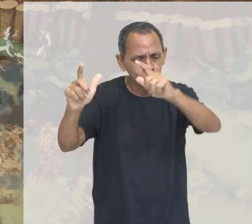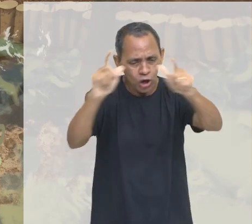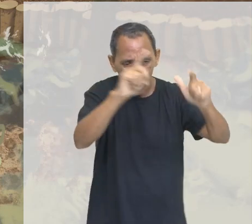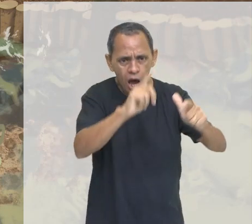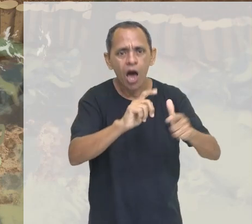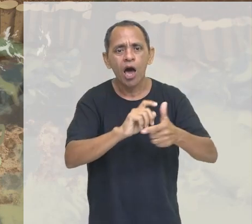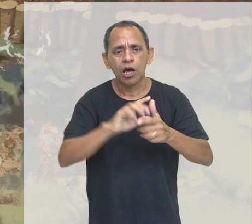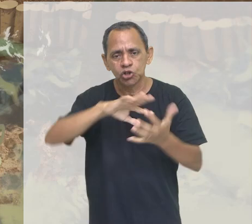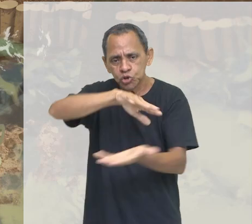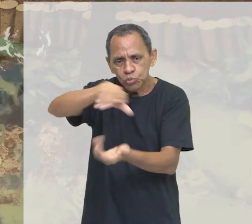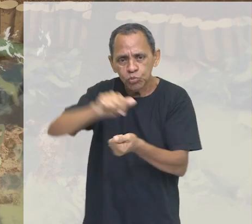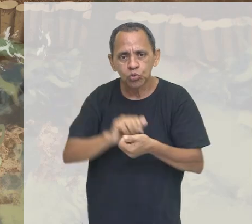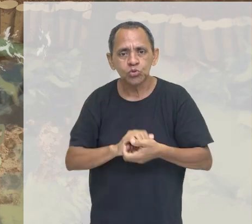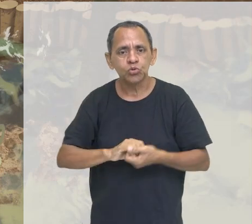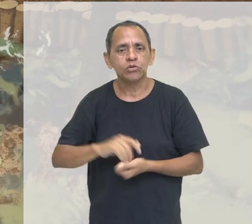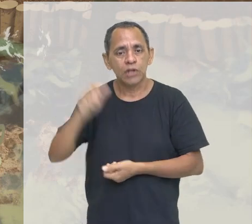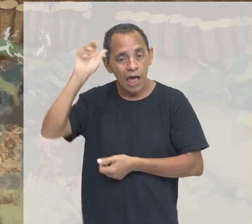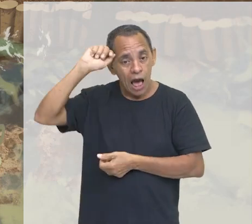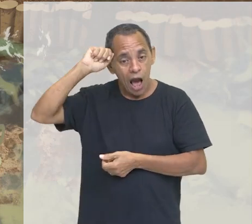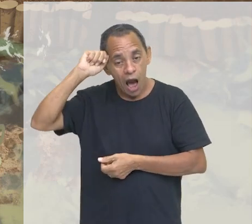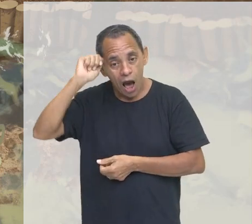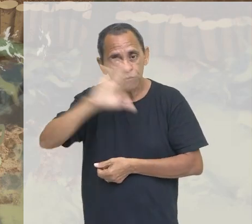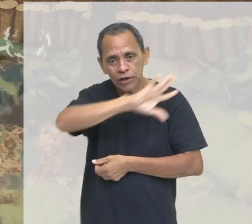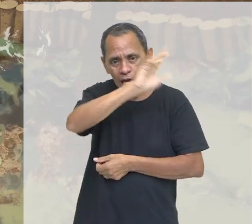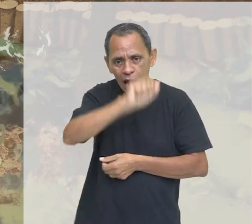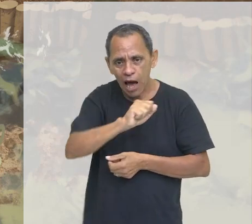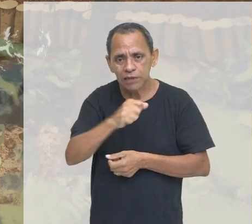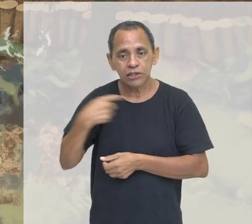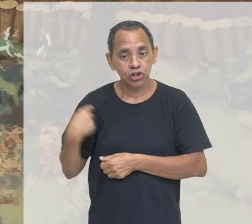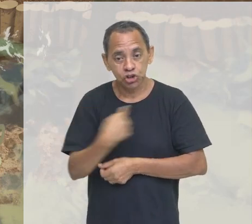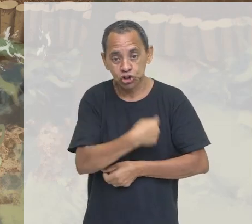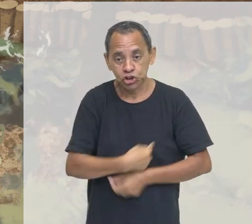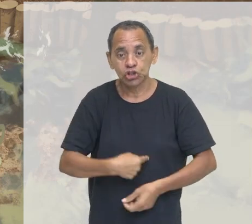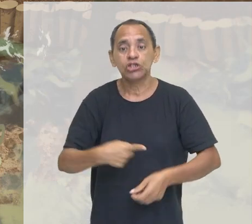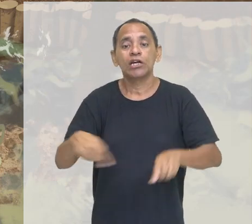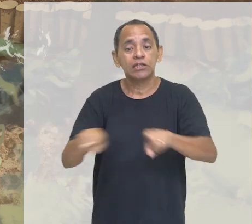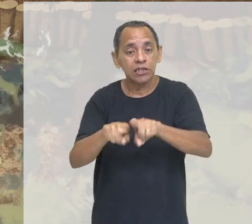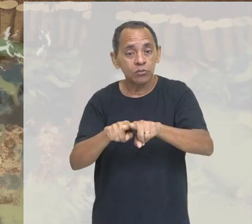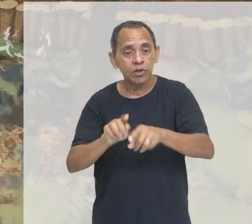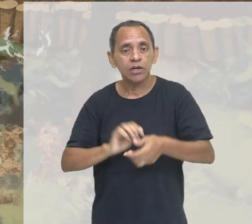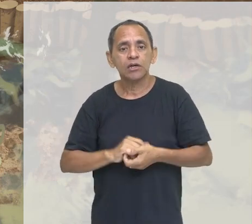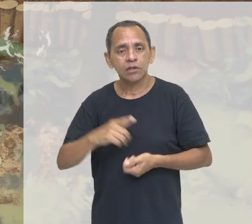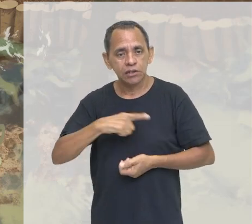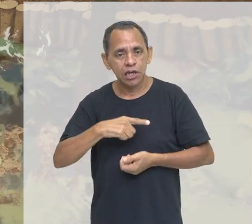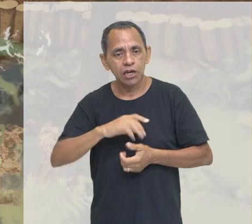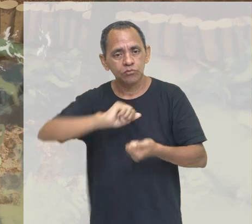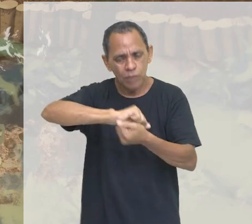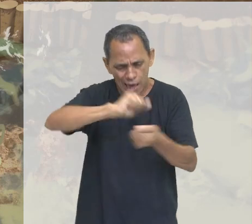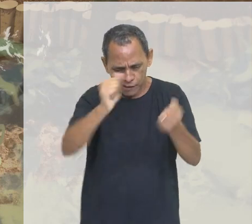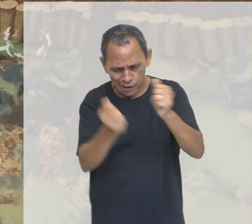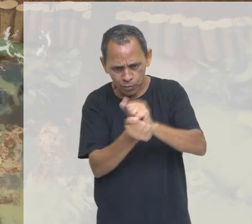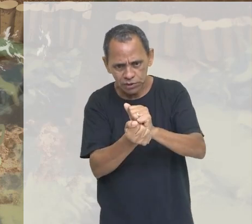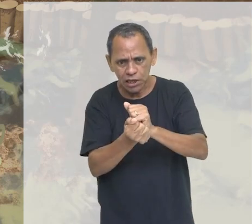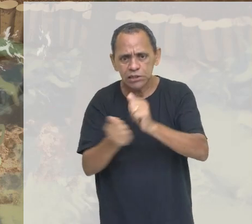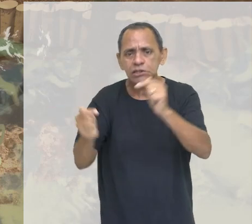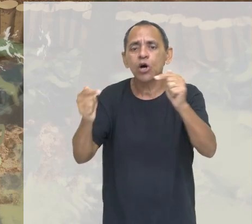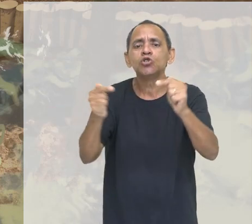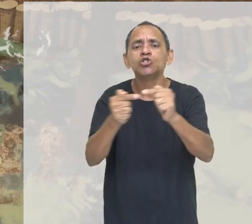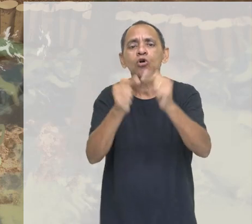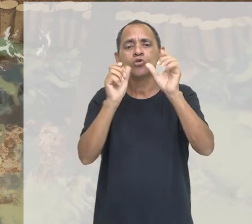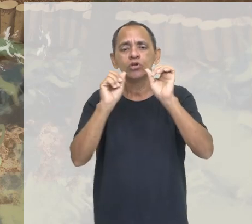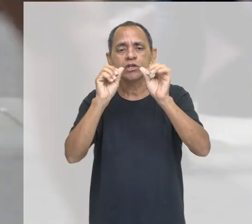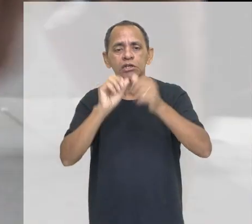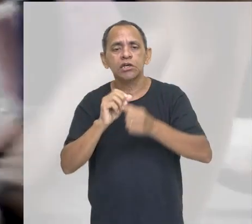África, em específico também a China, onde há uma adaptação de acordo com o